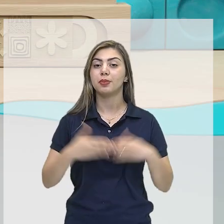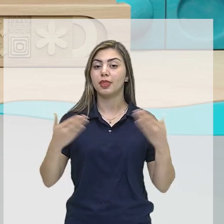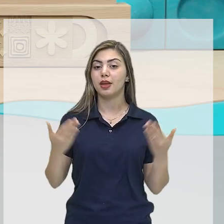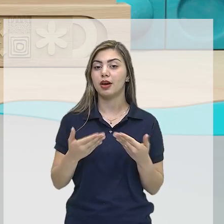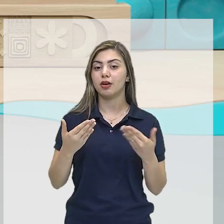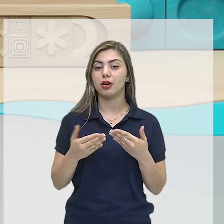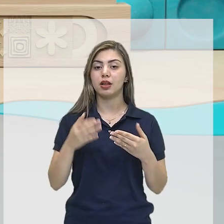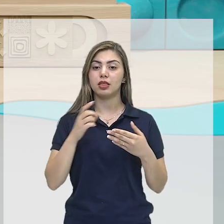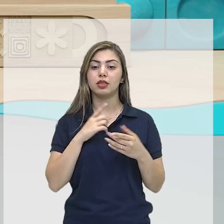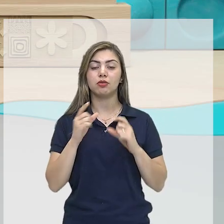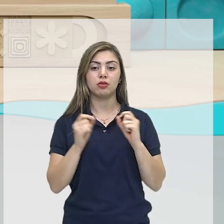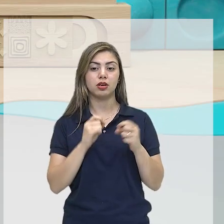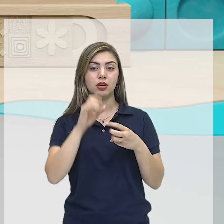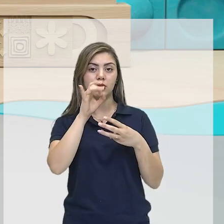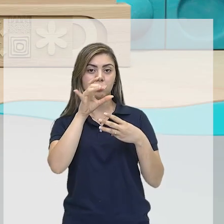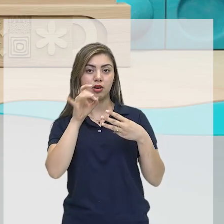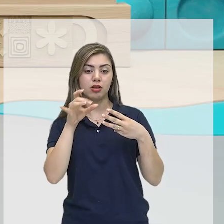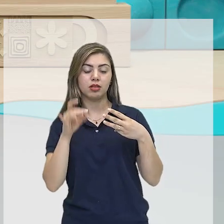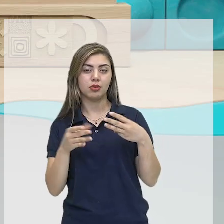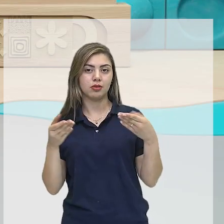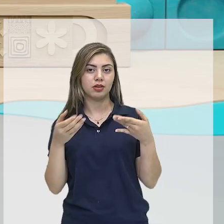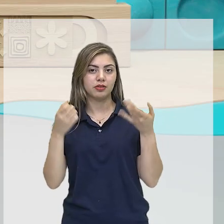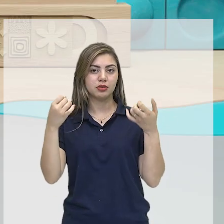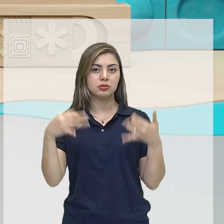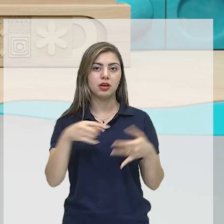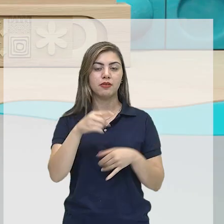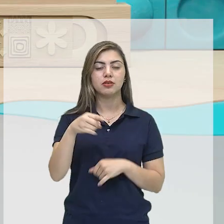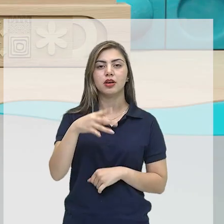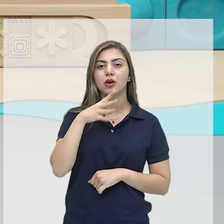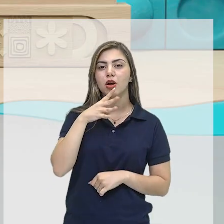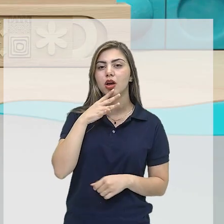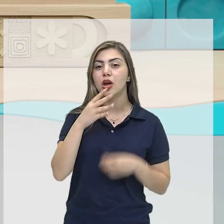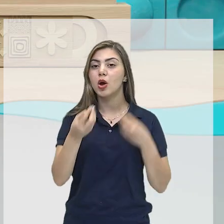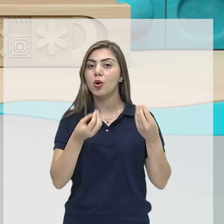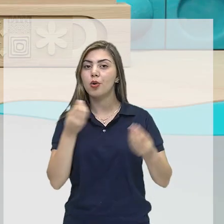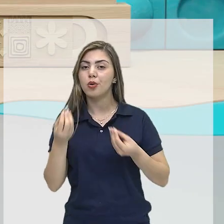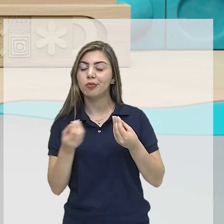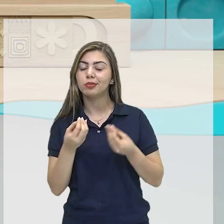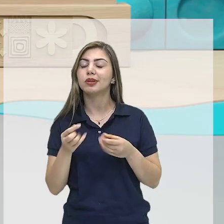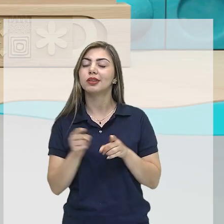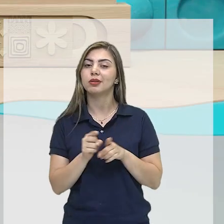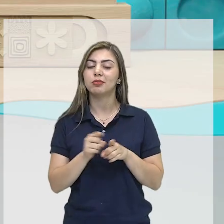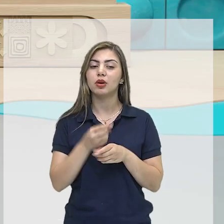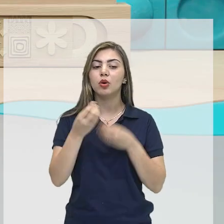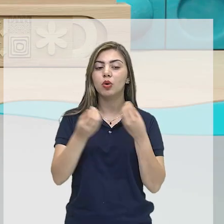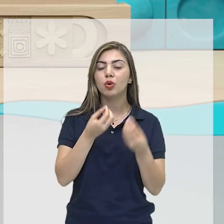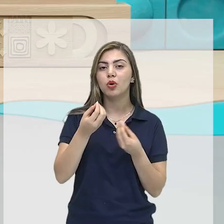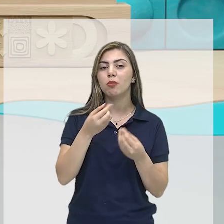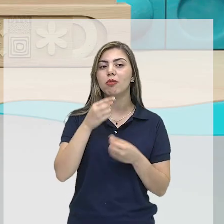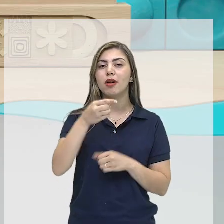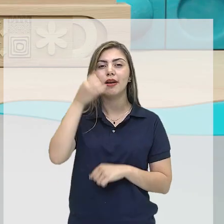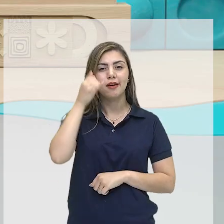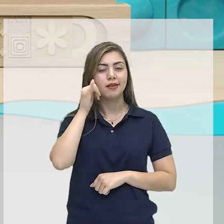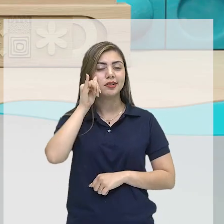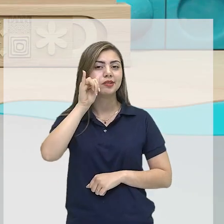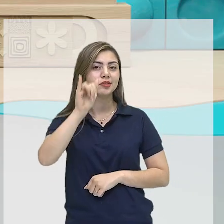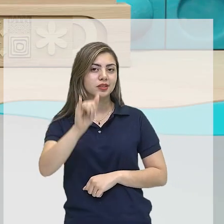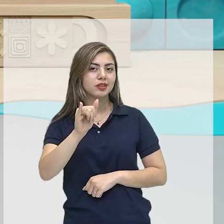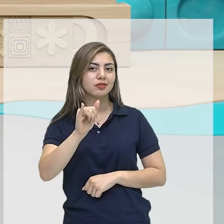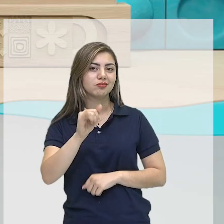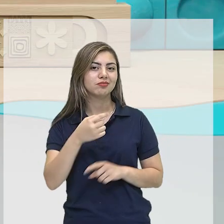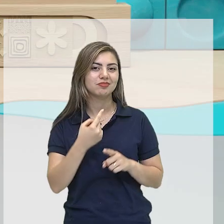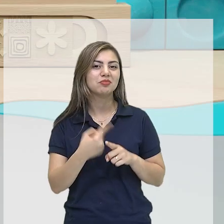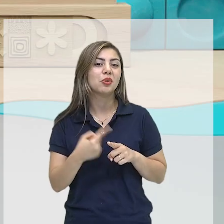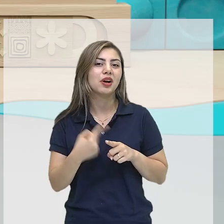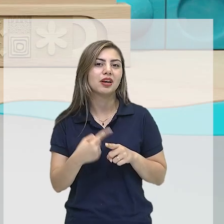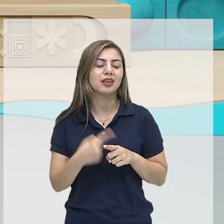cada um desses desvios, justamente para vocês conhecerem e para vocês passarem a evitar maus hábitos,